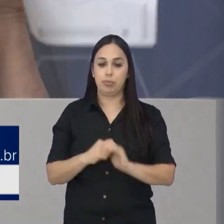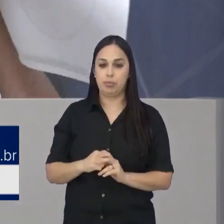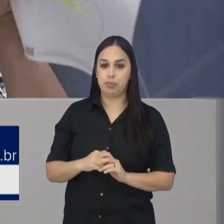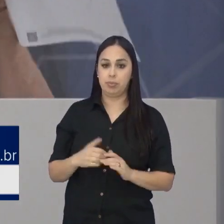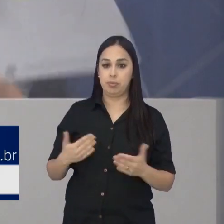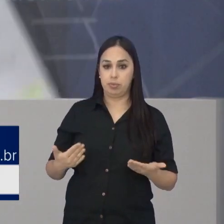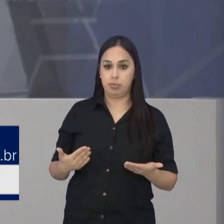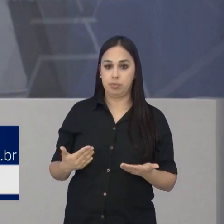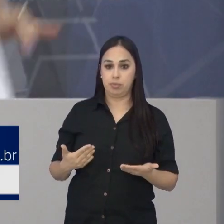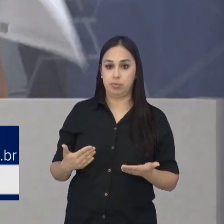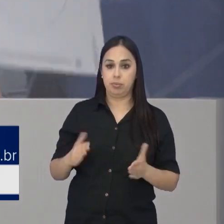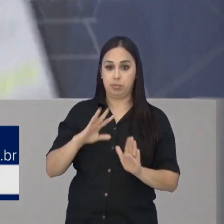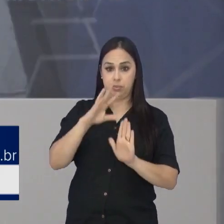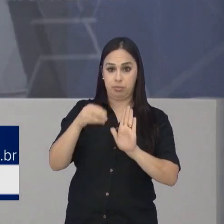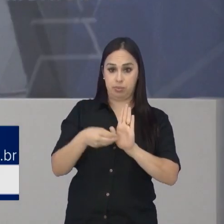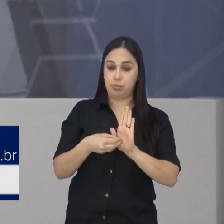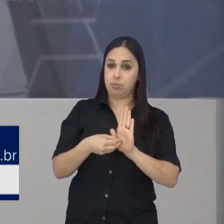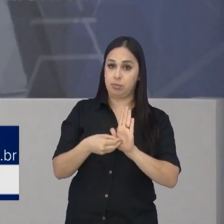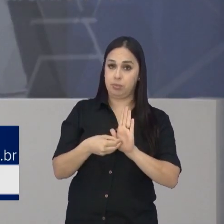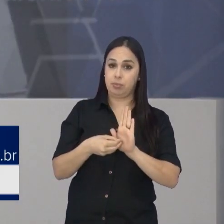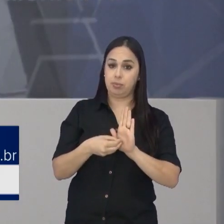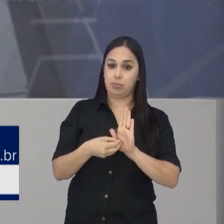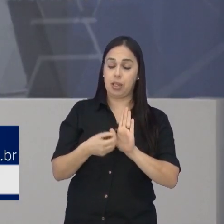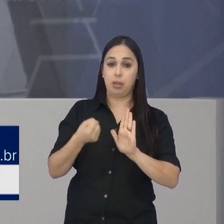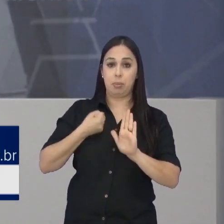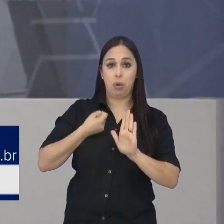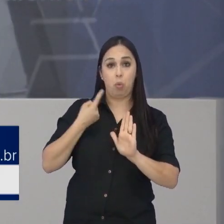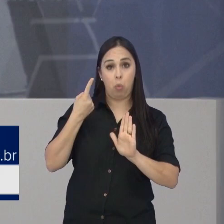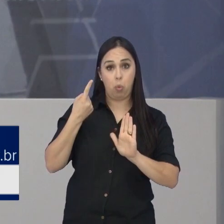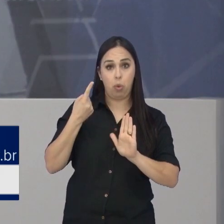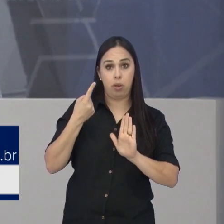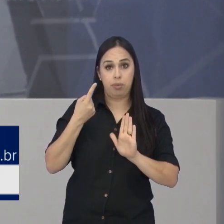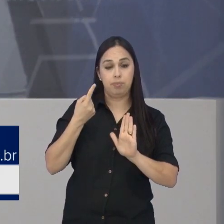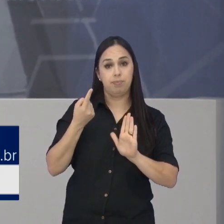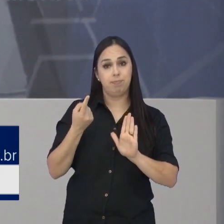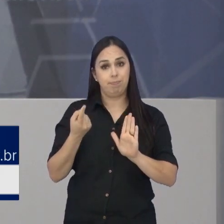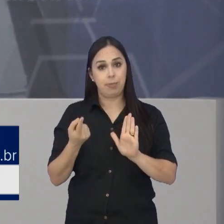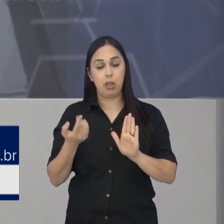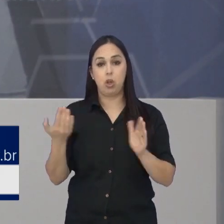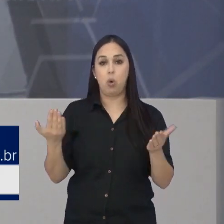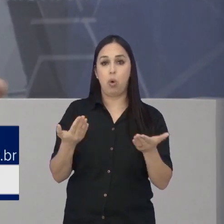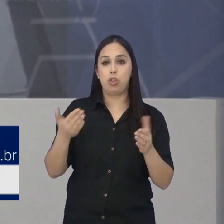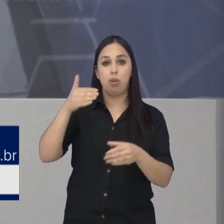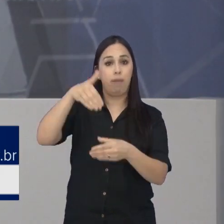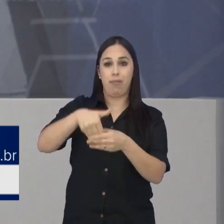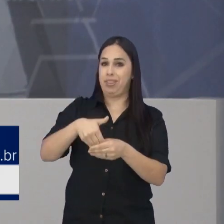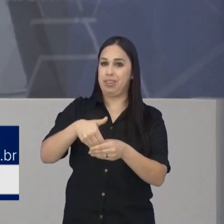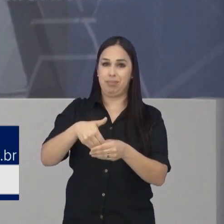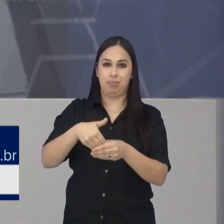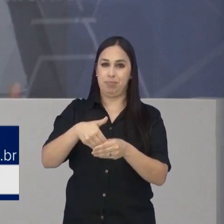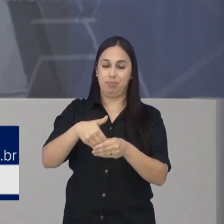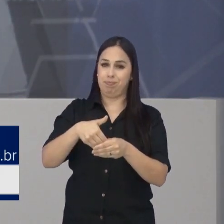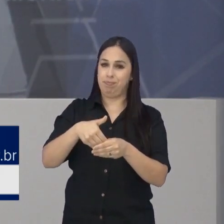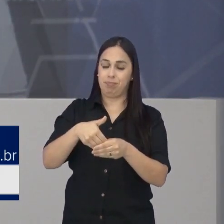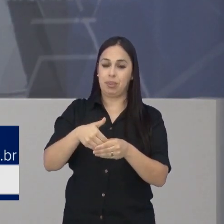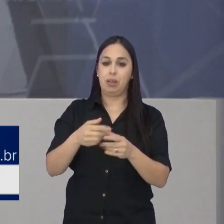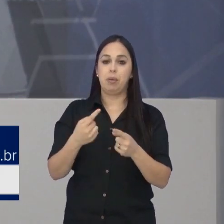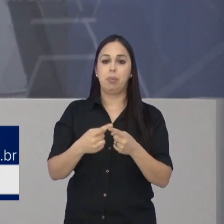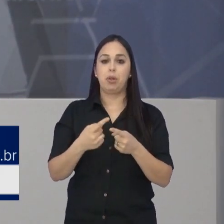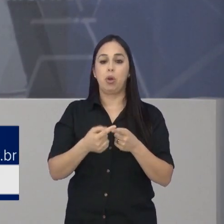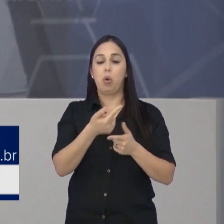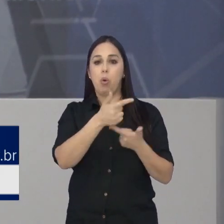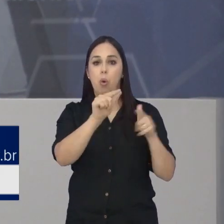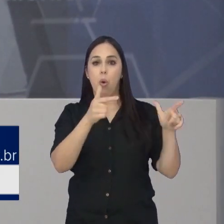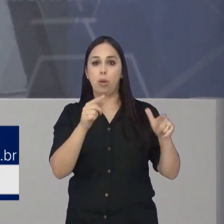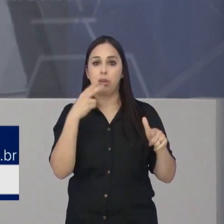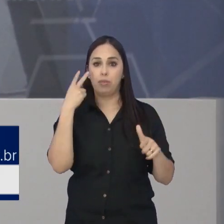Então, teve essa emenda, infelizmente ele é 1, e essa emenda não está sendo votada por conta que os outros